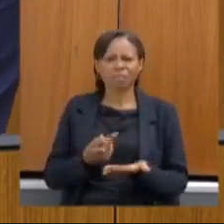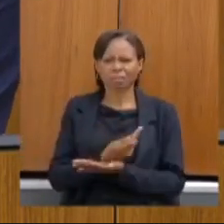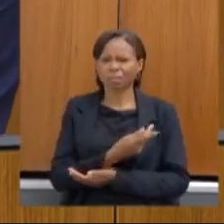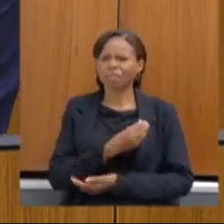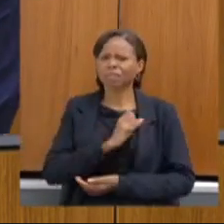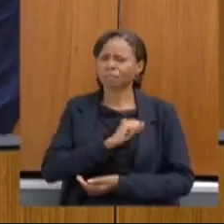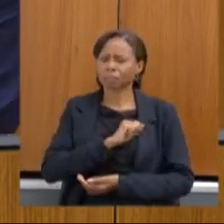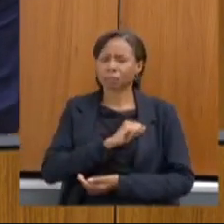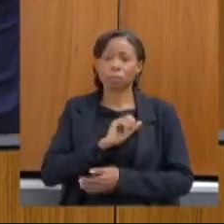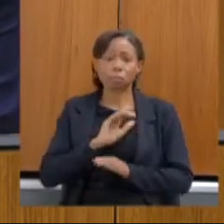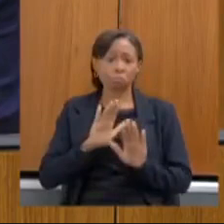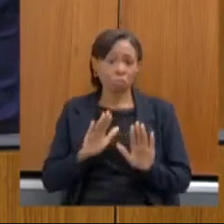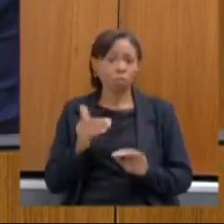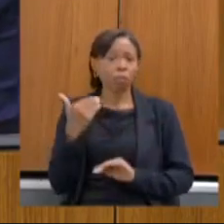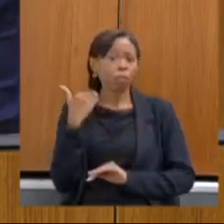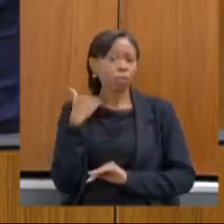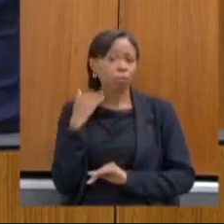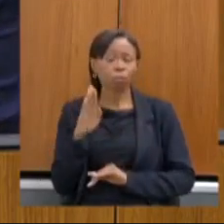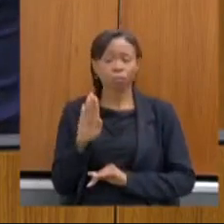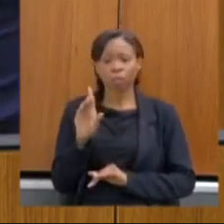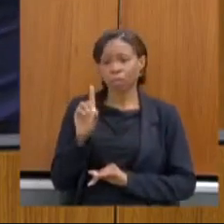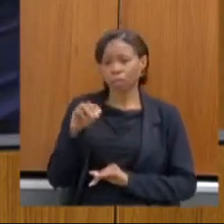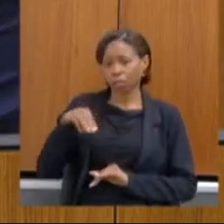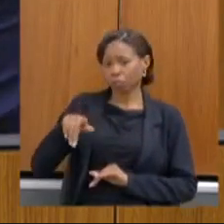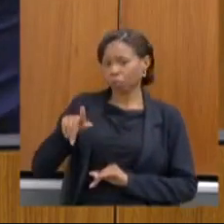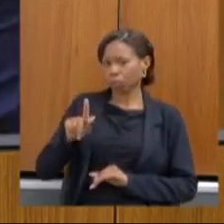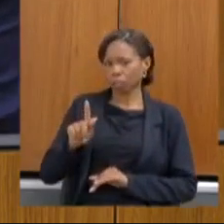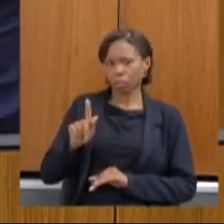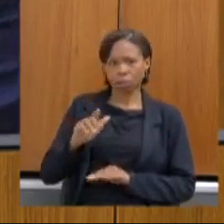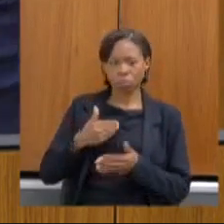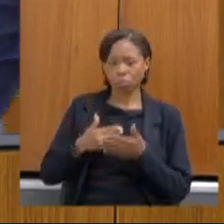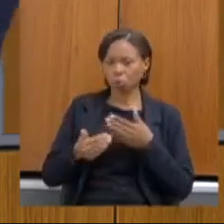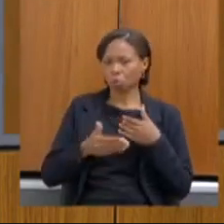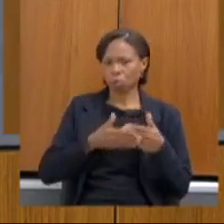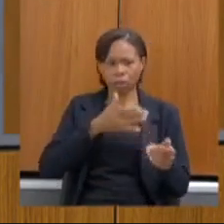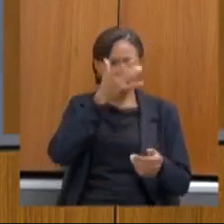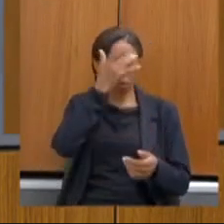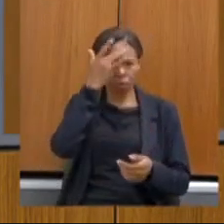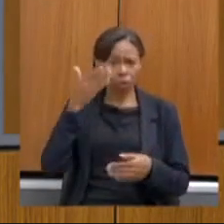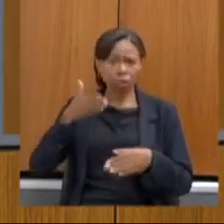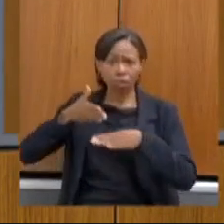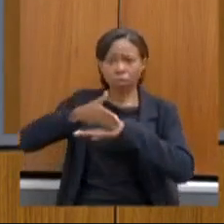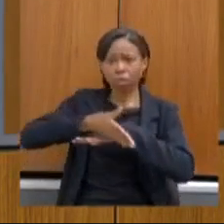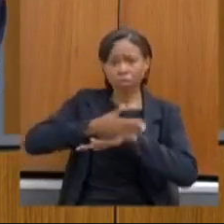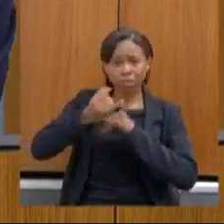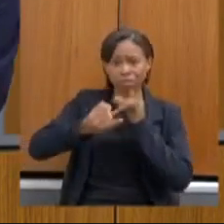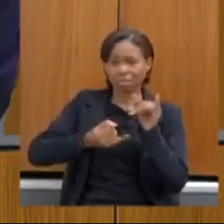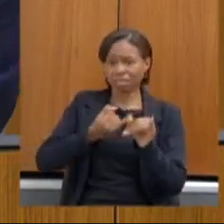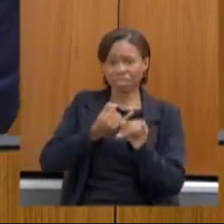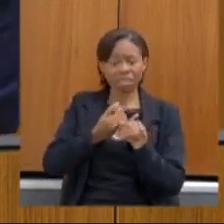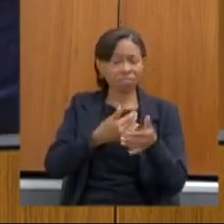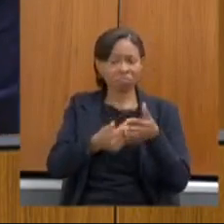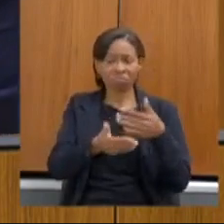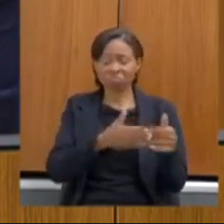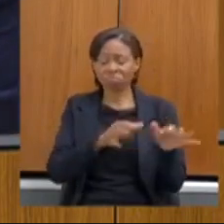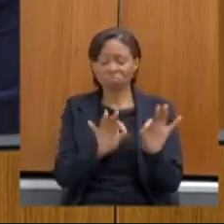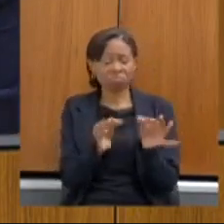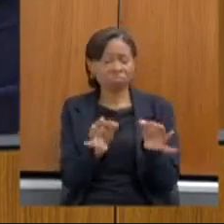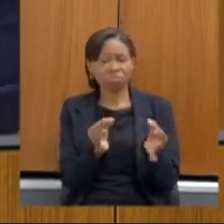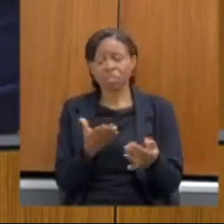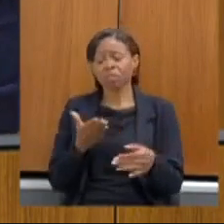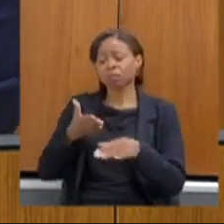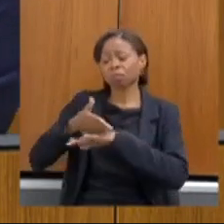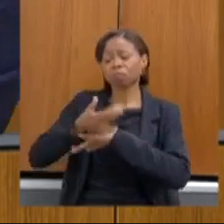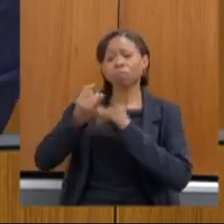aí o bdmg o pessoa na internet não quer nem saber quem quer usar da Silva José da Silva é comercial está dentro das normas tá legal Ok